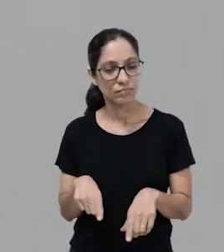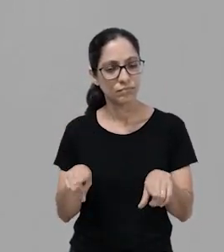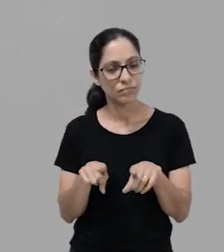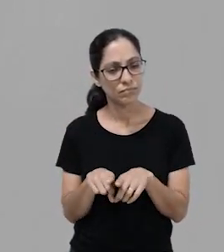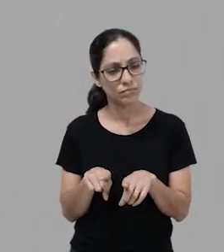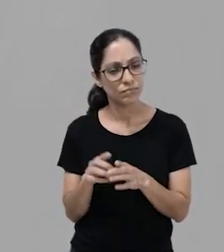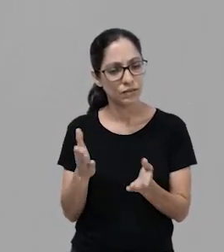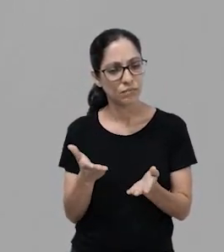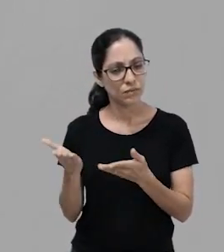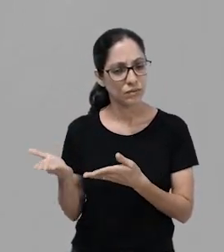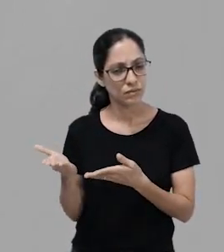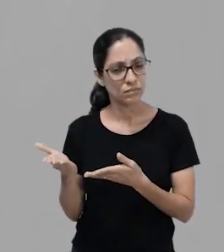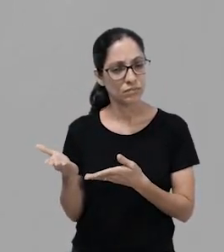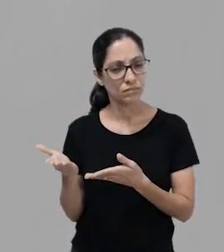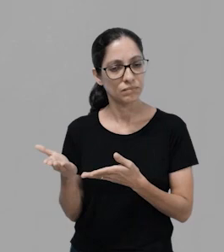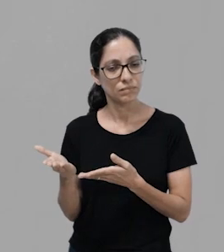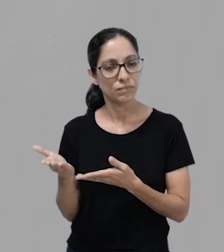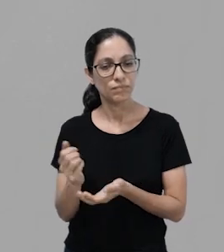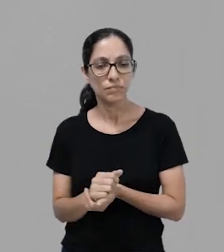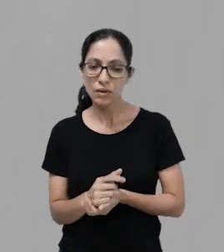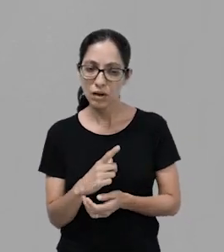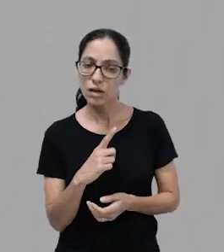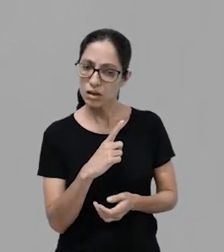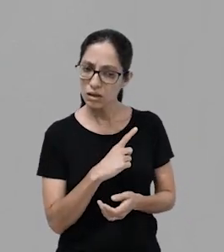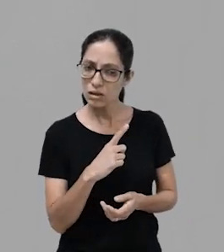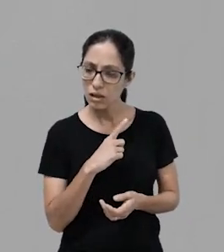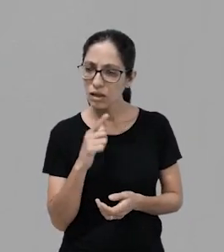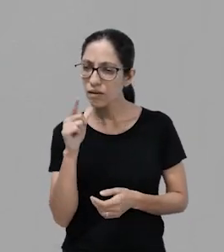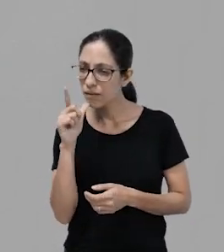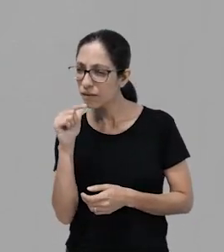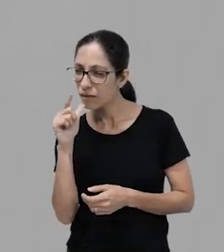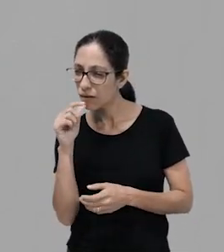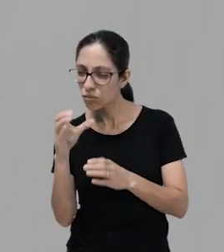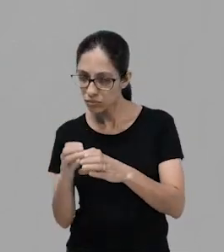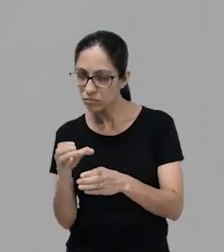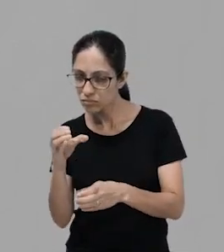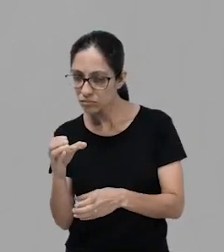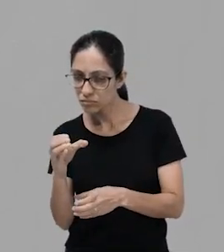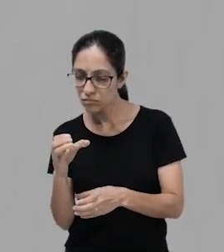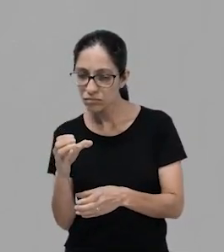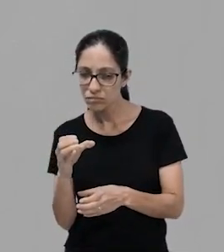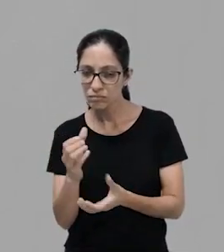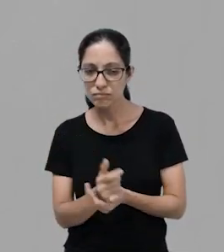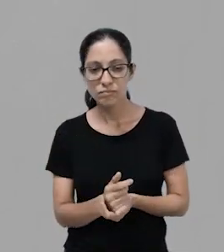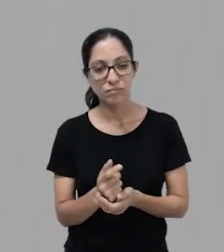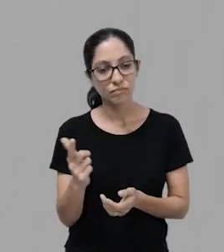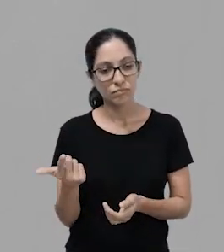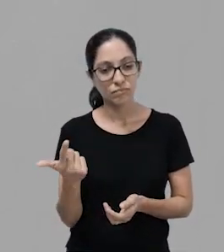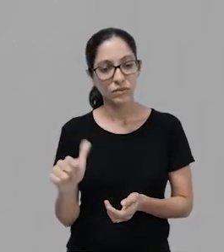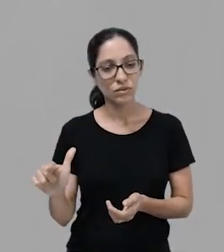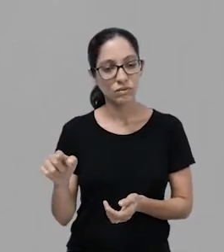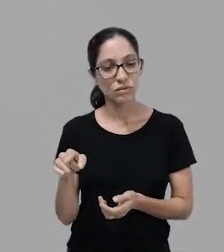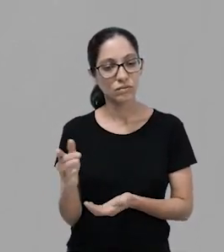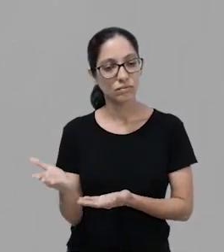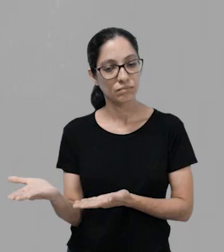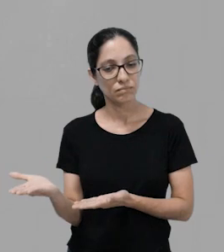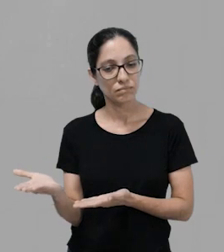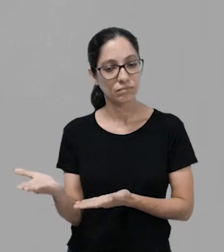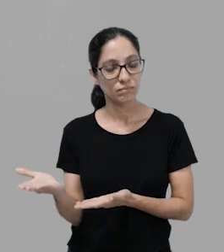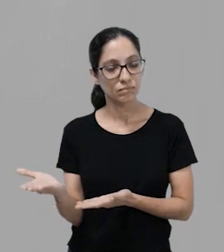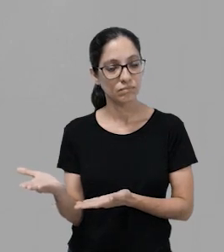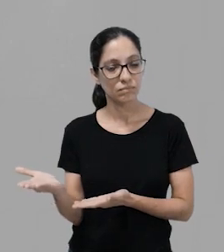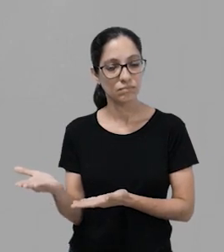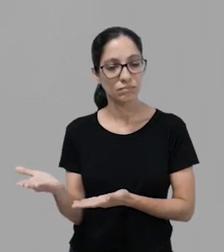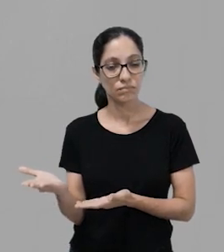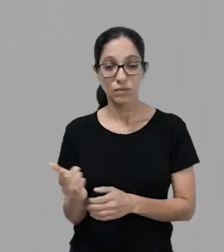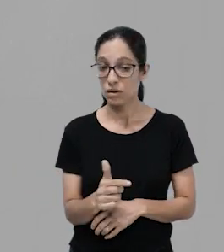there any water in the glass? Há alguma água no copo? There isn't any student in school